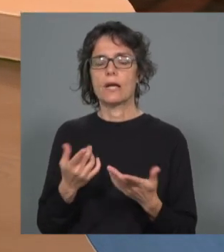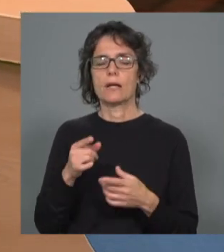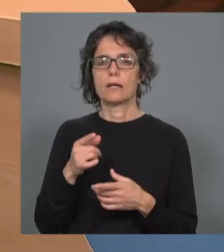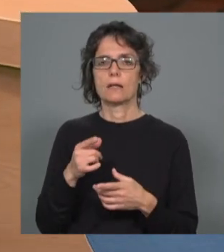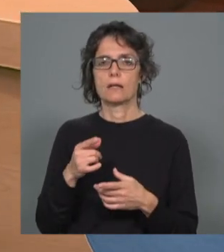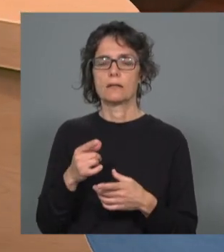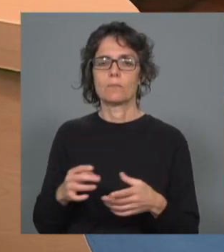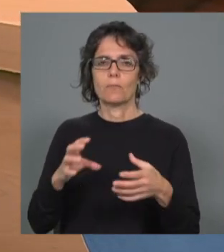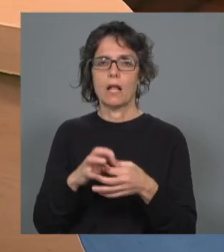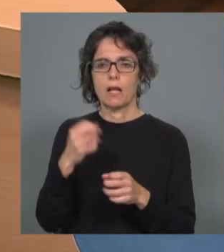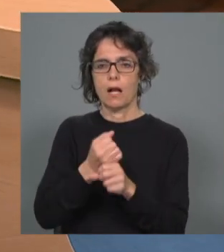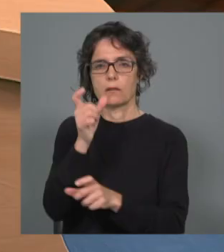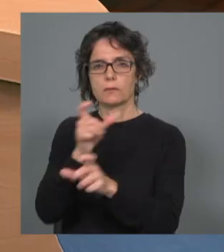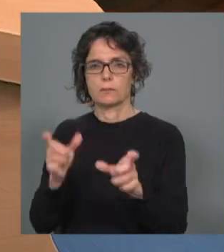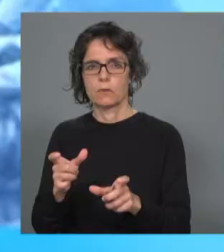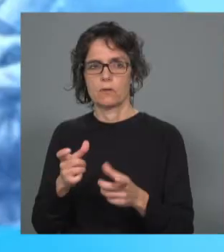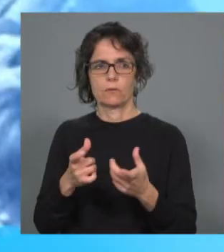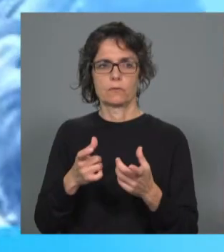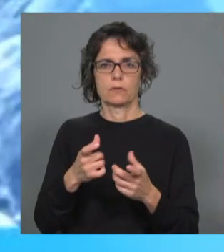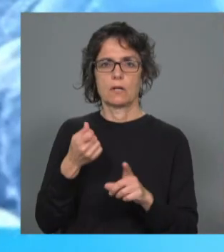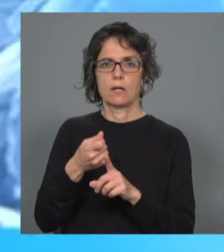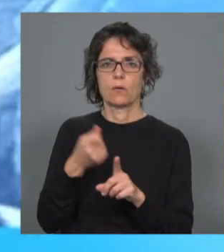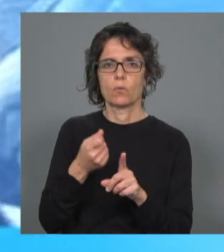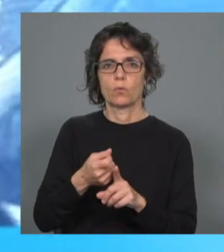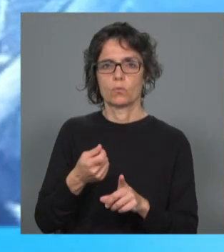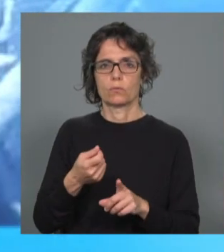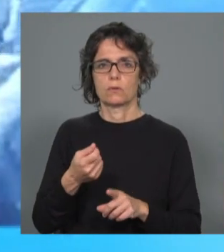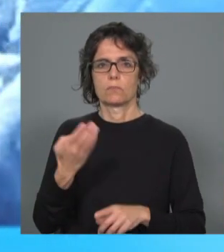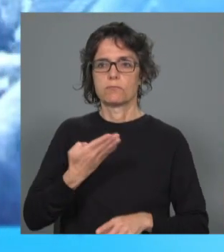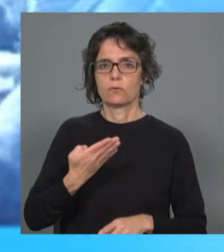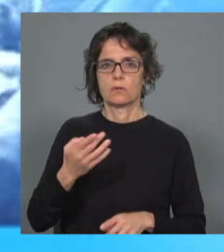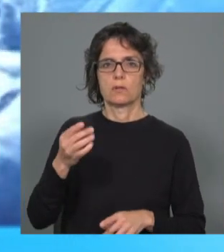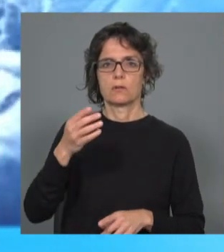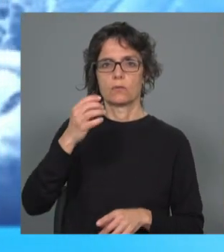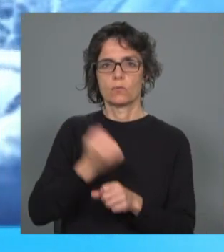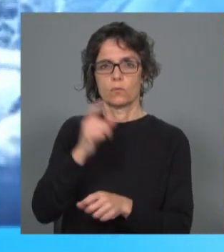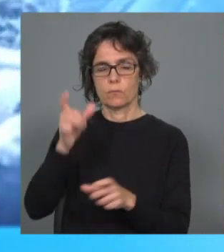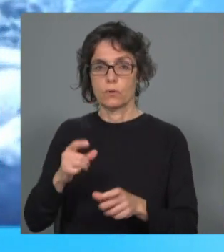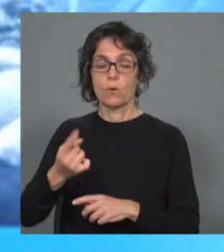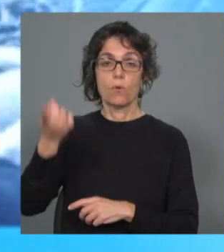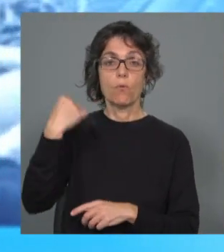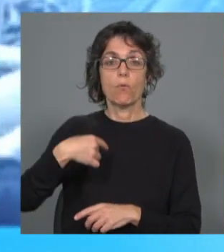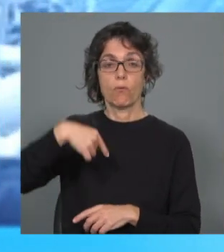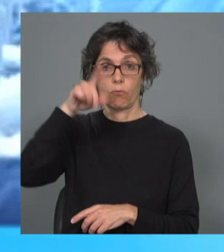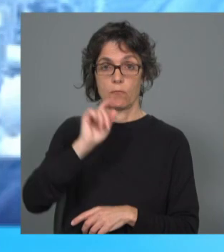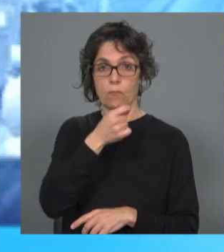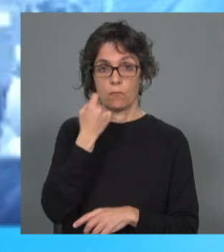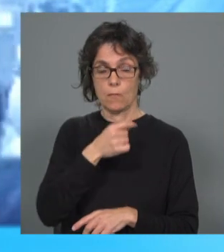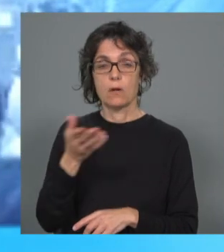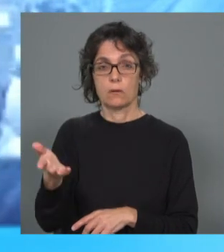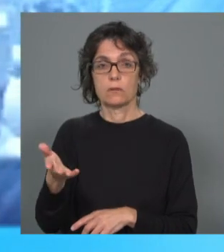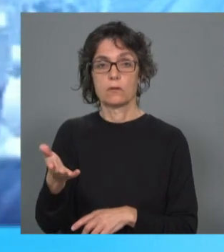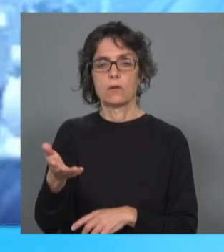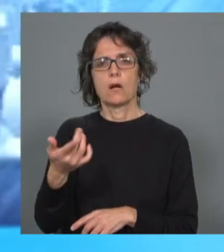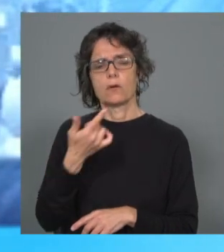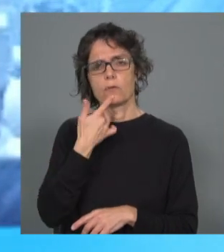atividade laboral, que zelam pelos seus direitos também. Ontem foi o seu dia. De que forma é que também a Liga